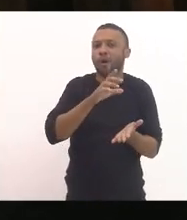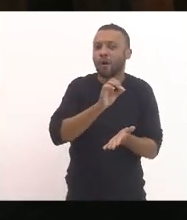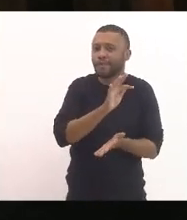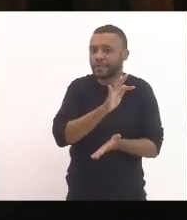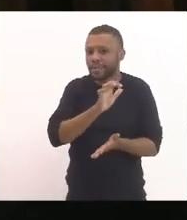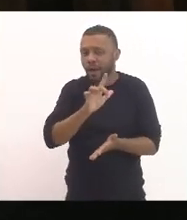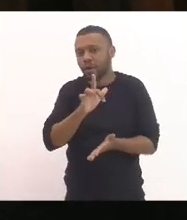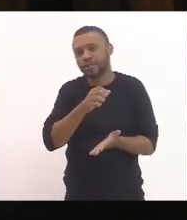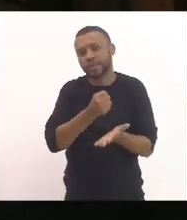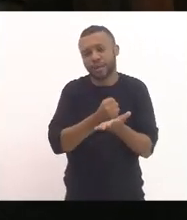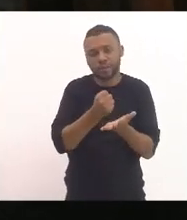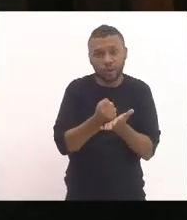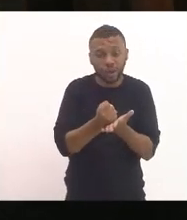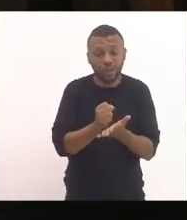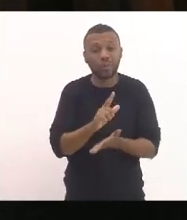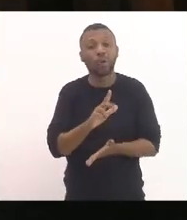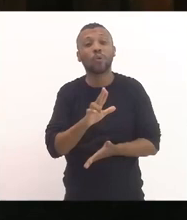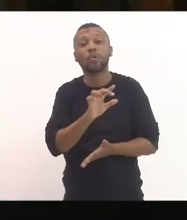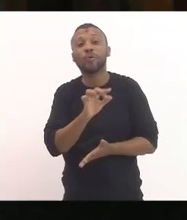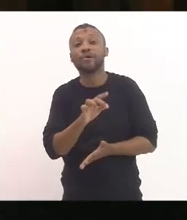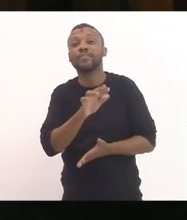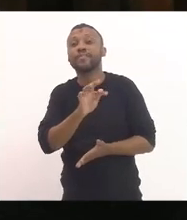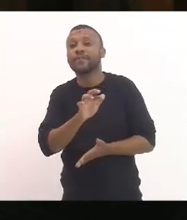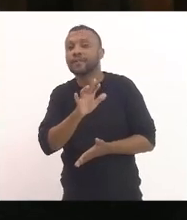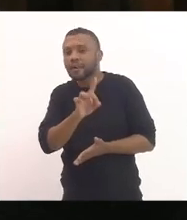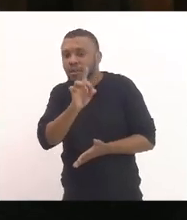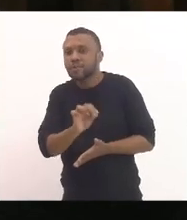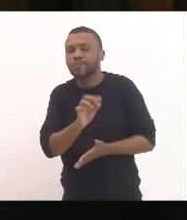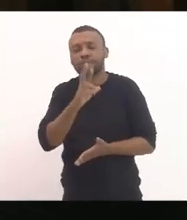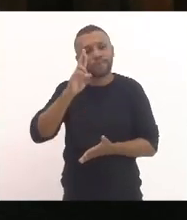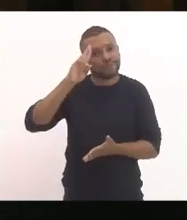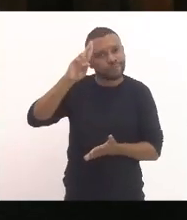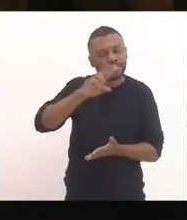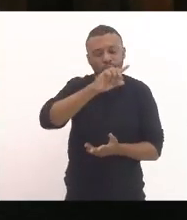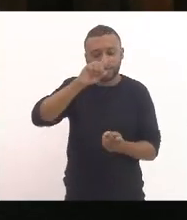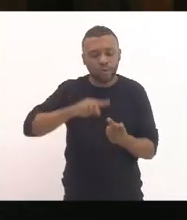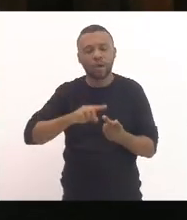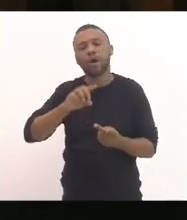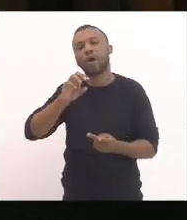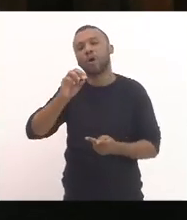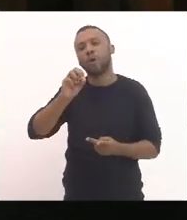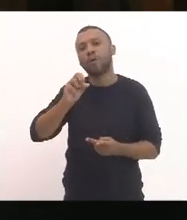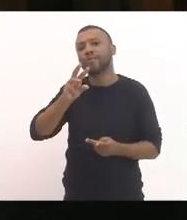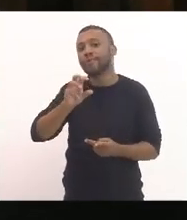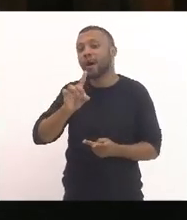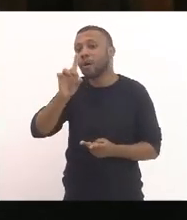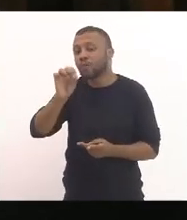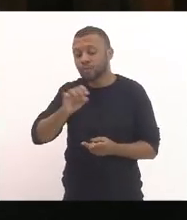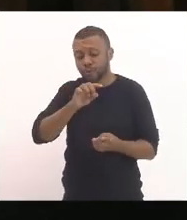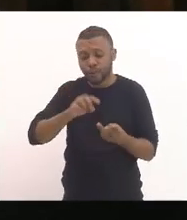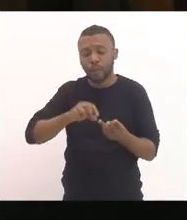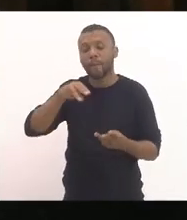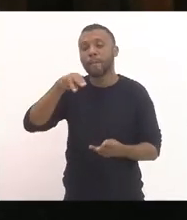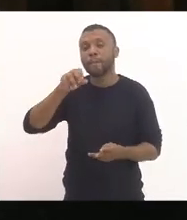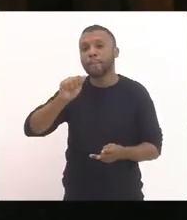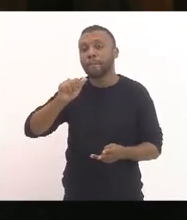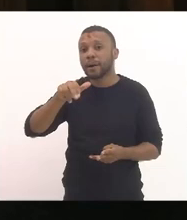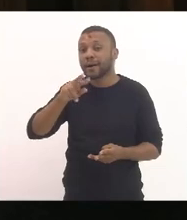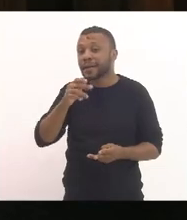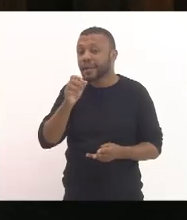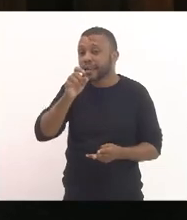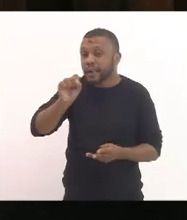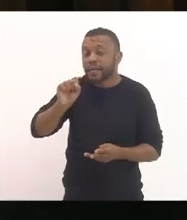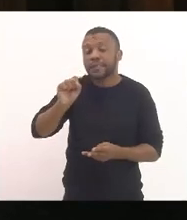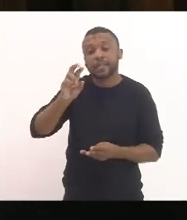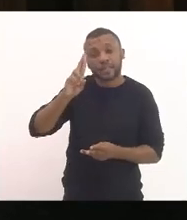cartórios Luiz Fernando foi feito muitos anos ali depois passou por Osvaldo depois passou por manhãs que chefiou por 20 anos o SRS